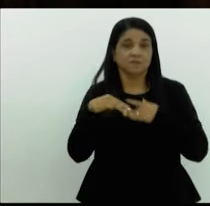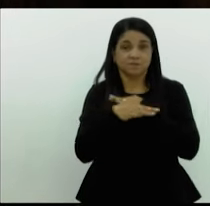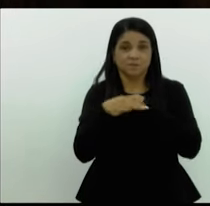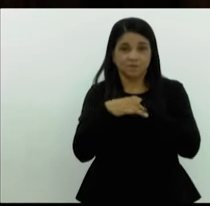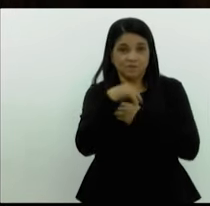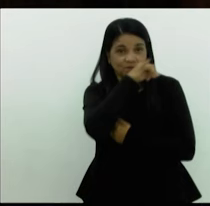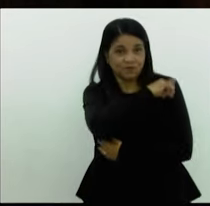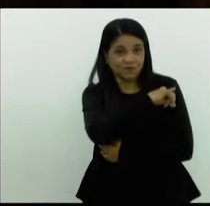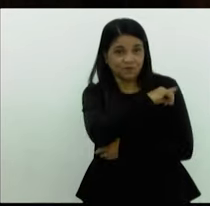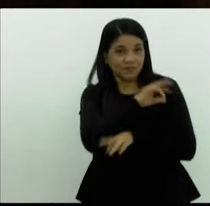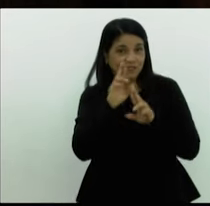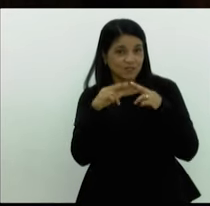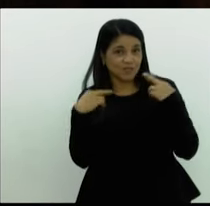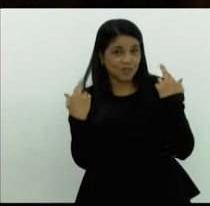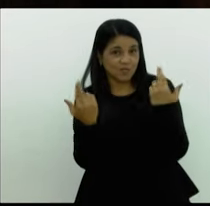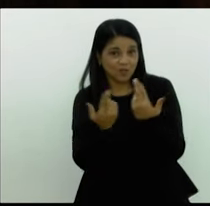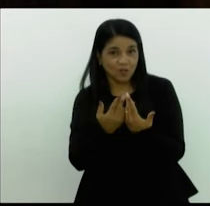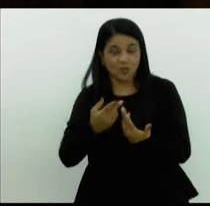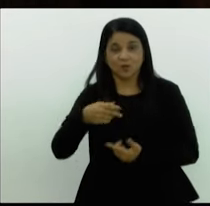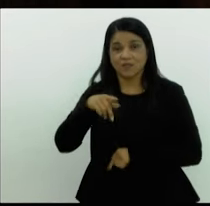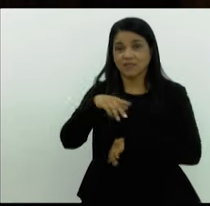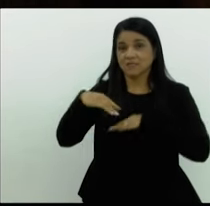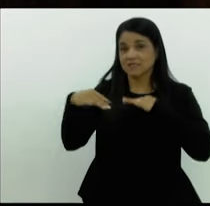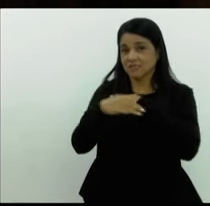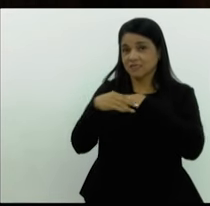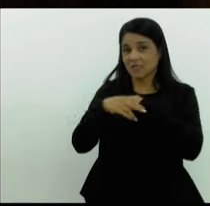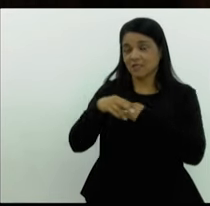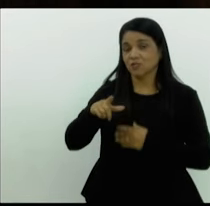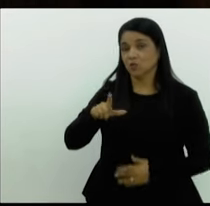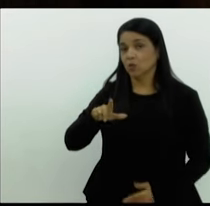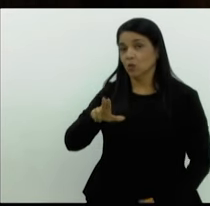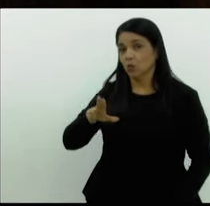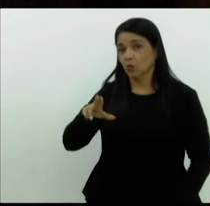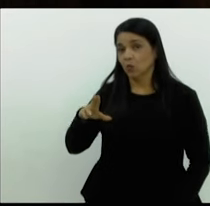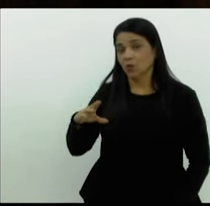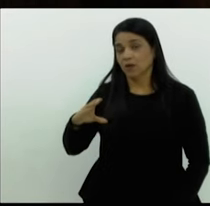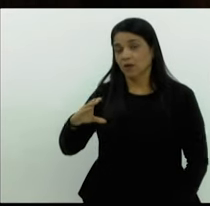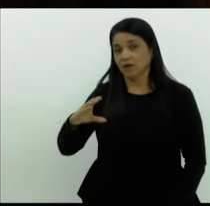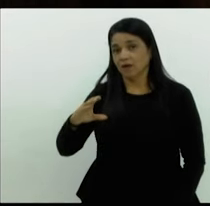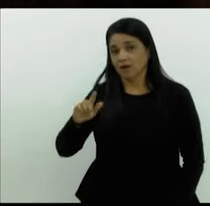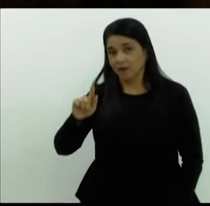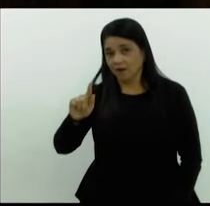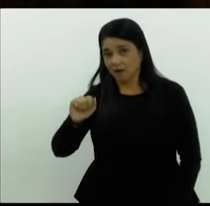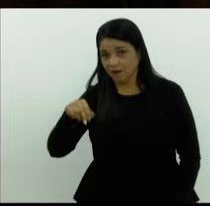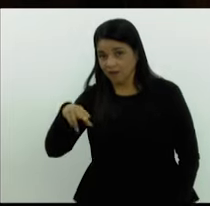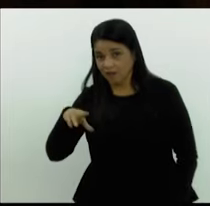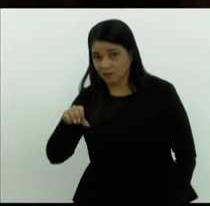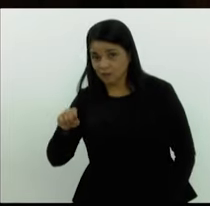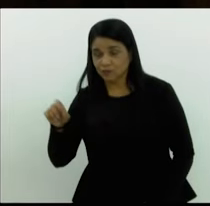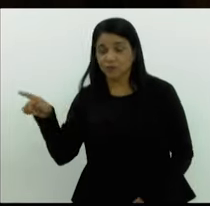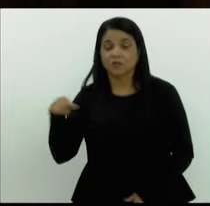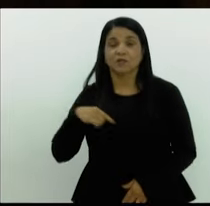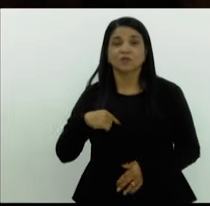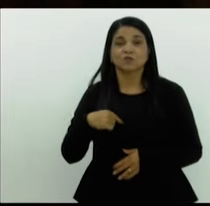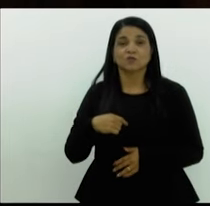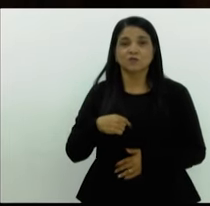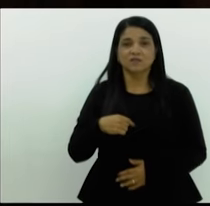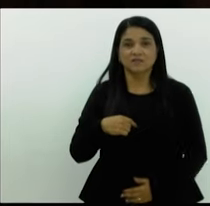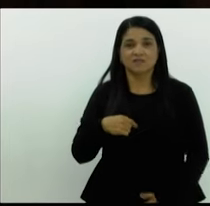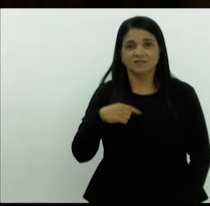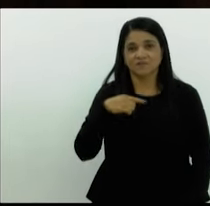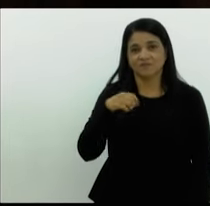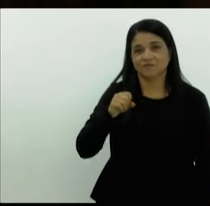se reuniu na cidade de Lugano, na Suíça, ou seja, ele não parou em Milão, ele resolveu chegar em Milão e dar